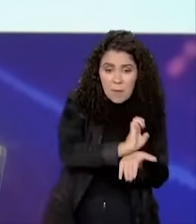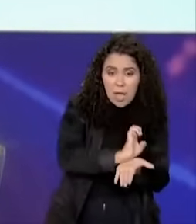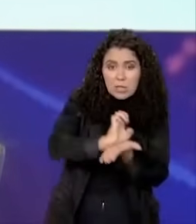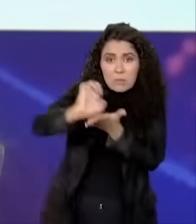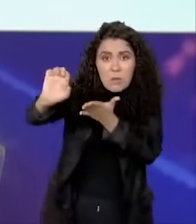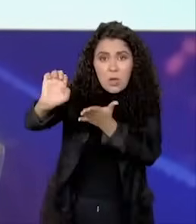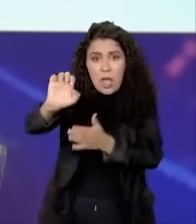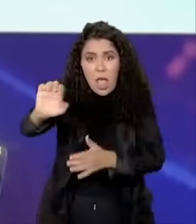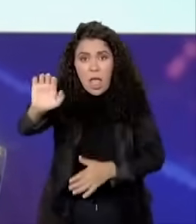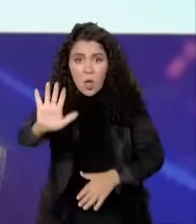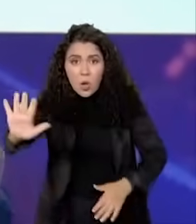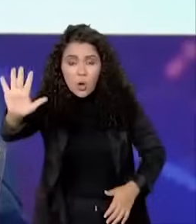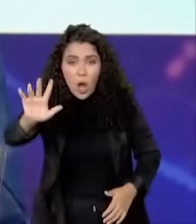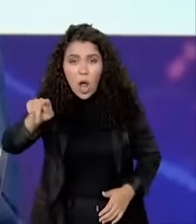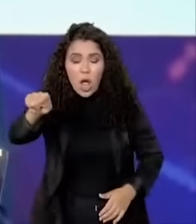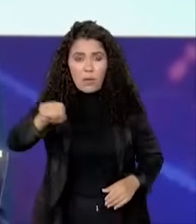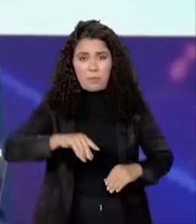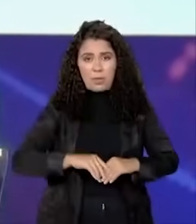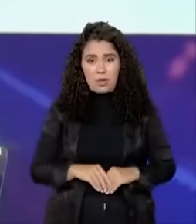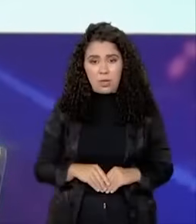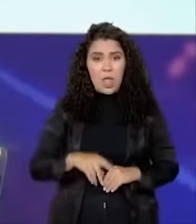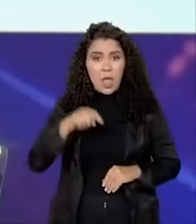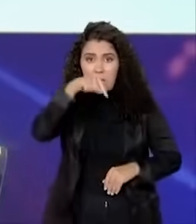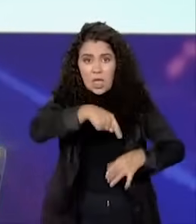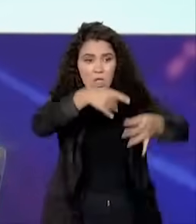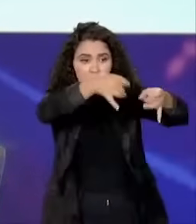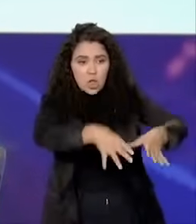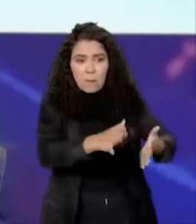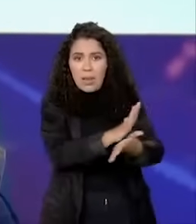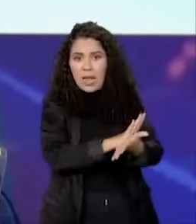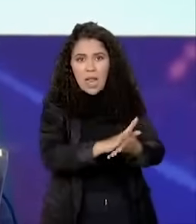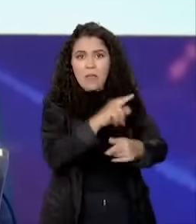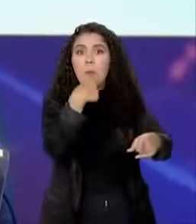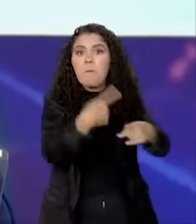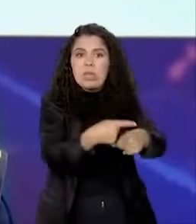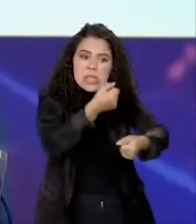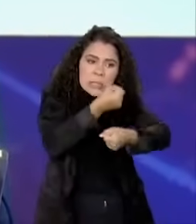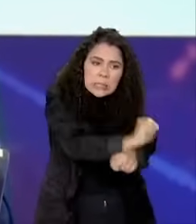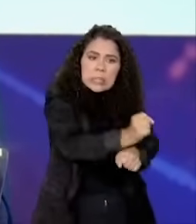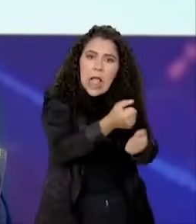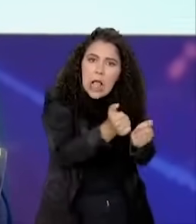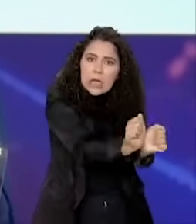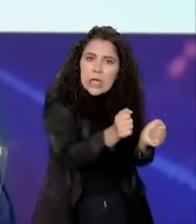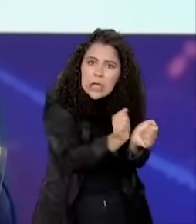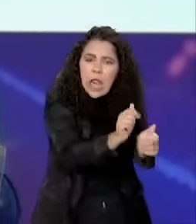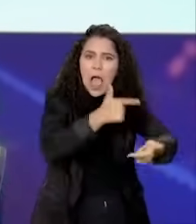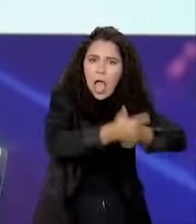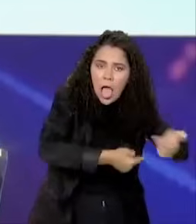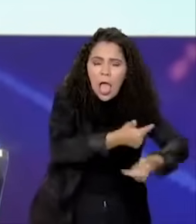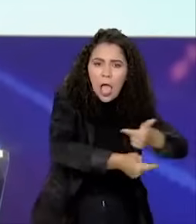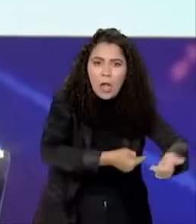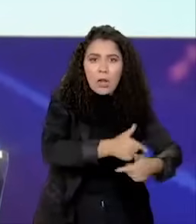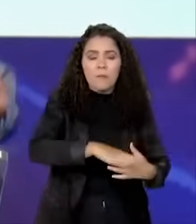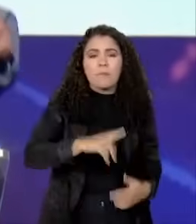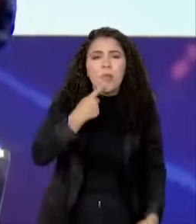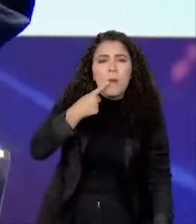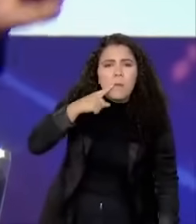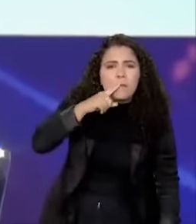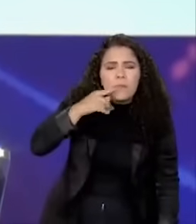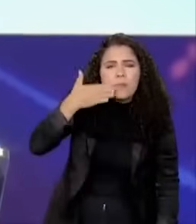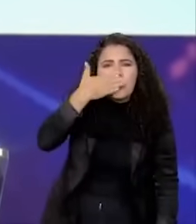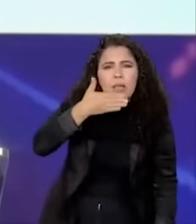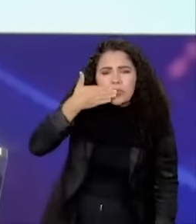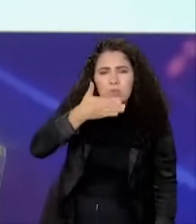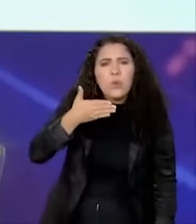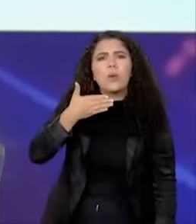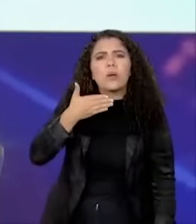europeus. E aqui não ficava nada, porque o trabalho era escravo. A cana-de-açúcar, que até outro